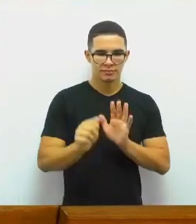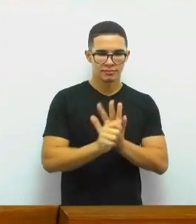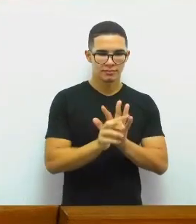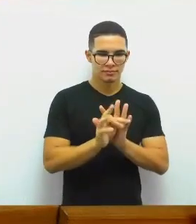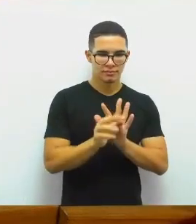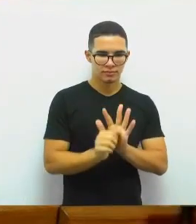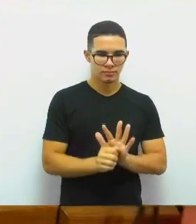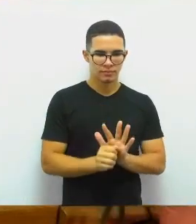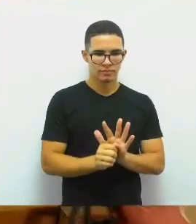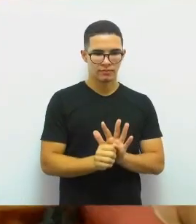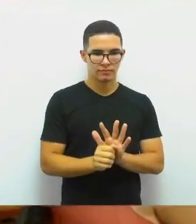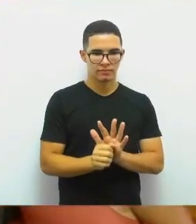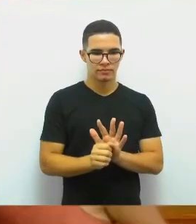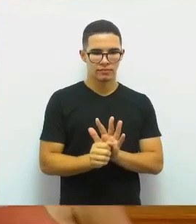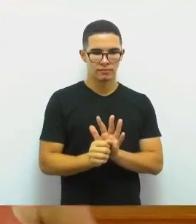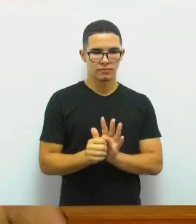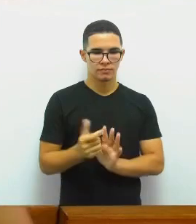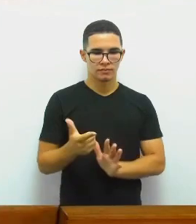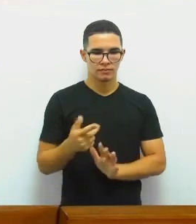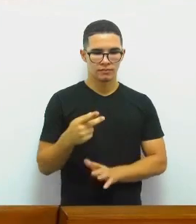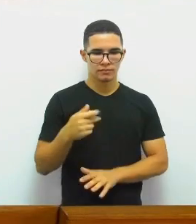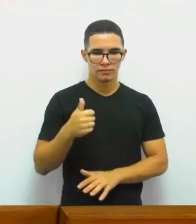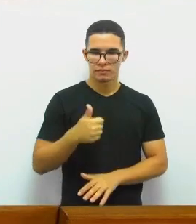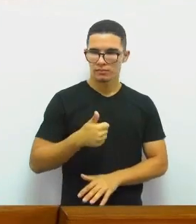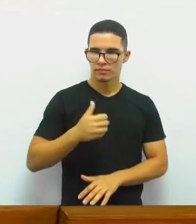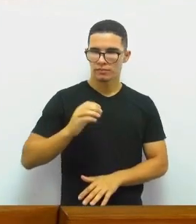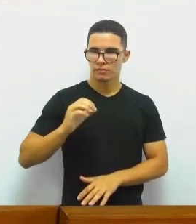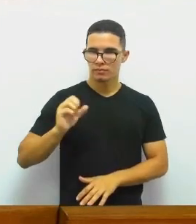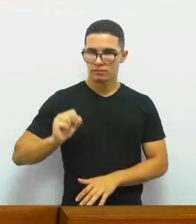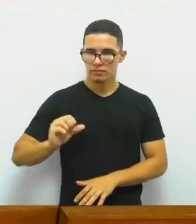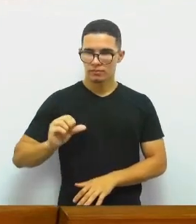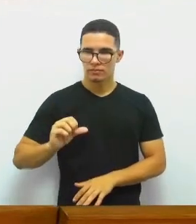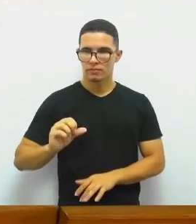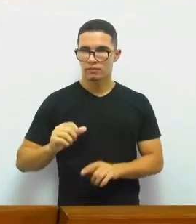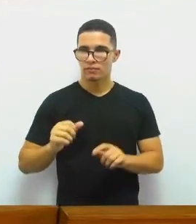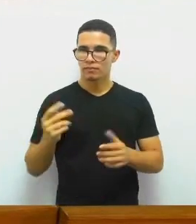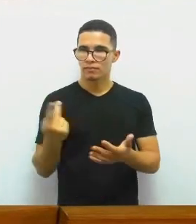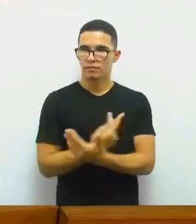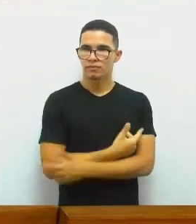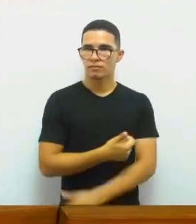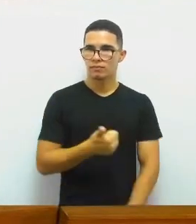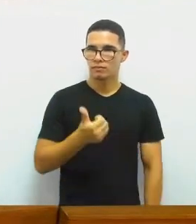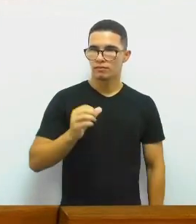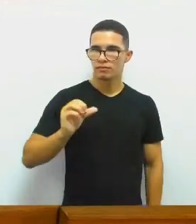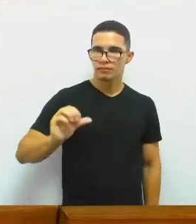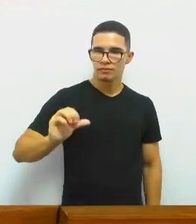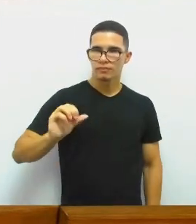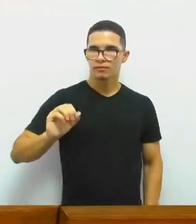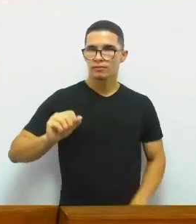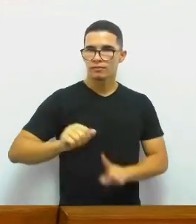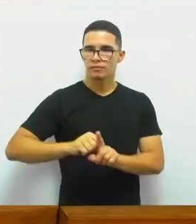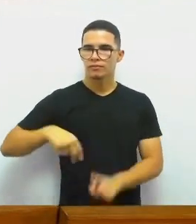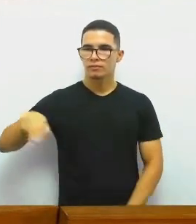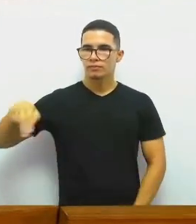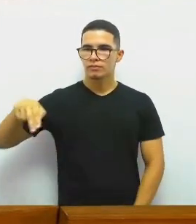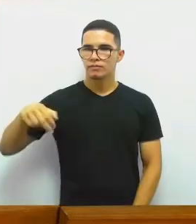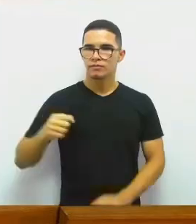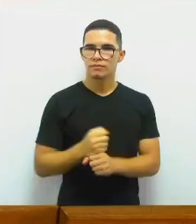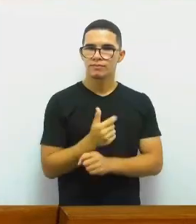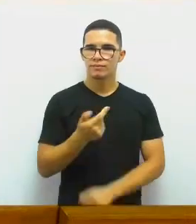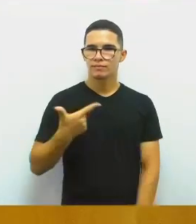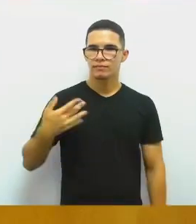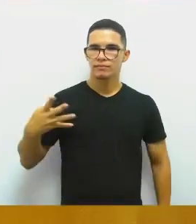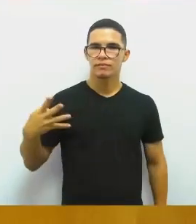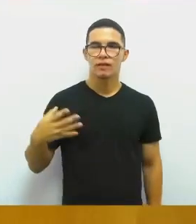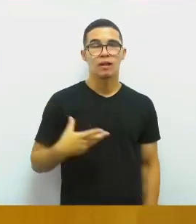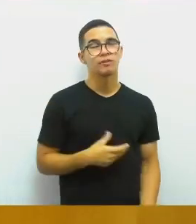período legislativo da 19ª legislatura realizada no dia 19 de novembro de 2024. Aos 19